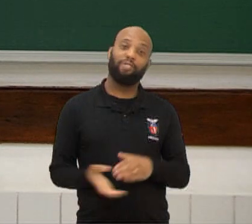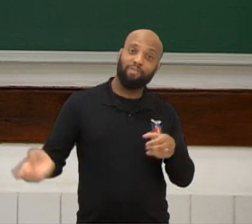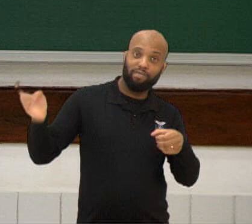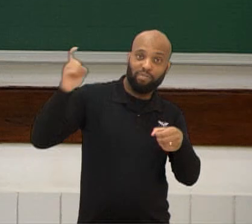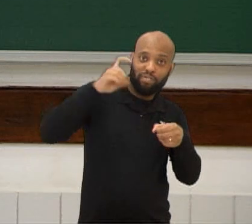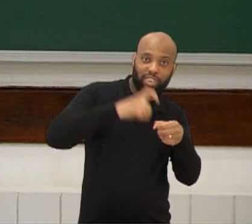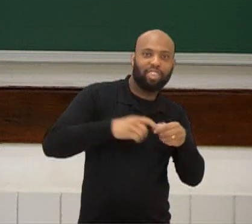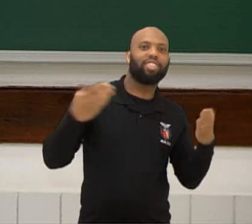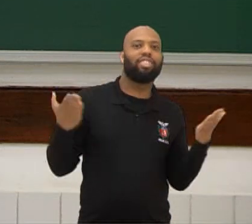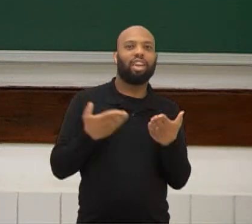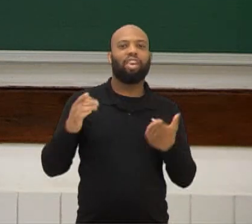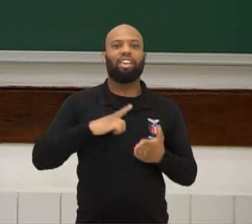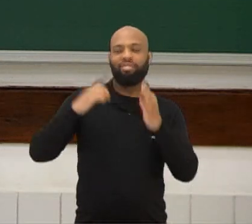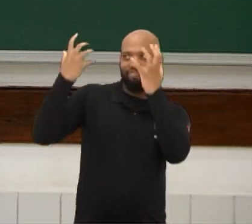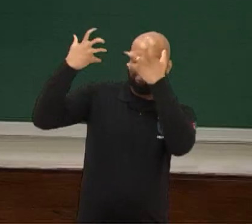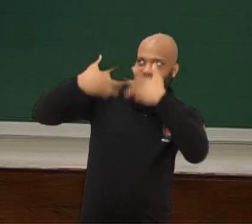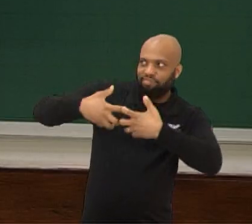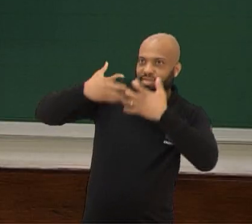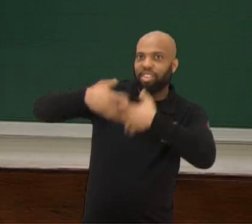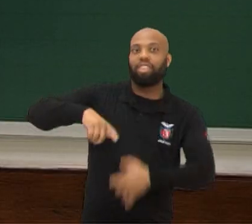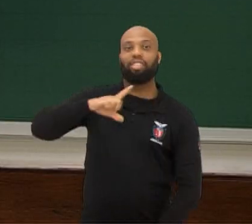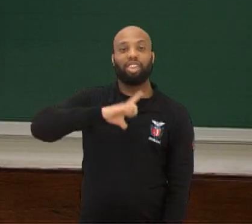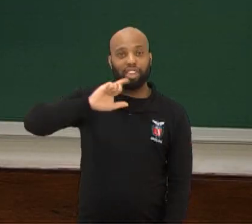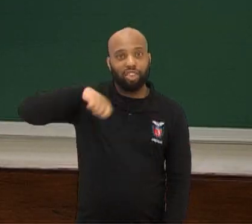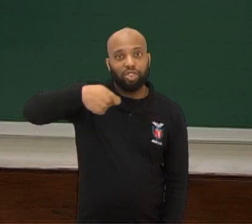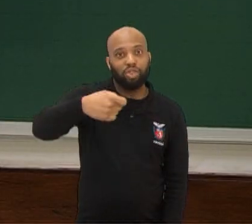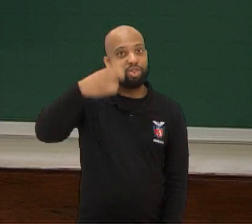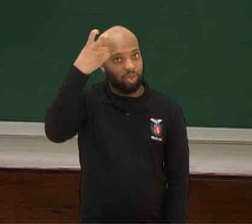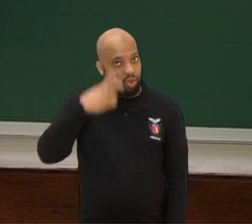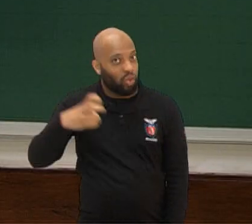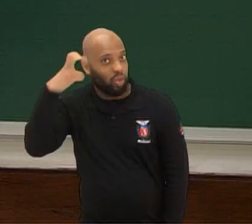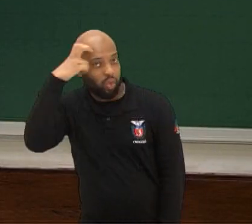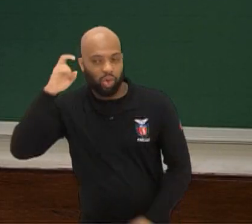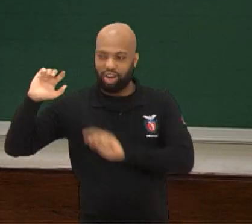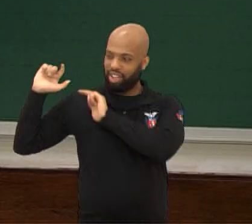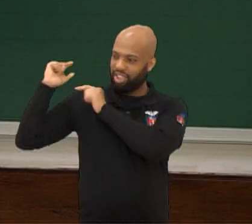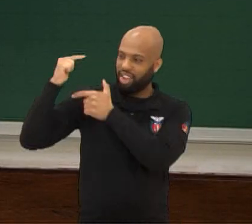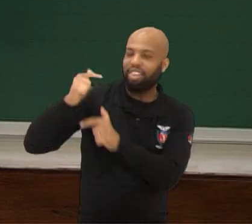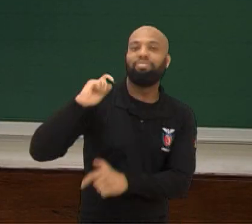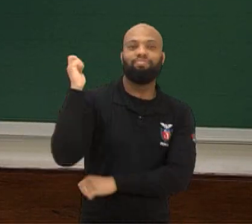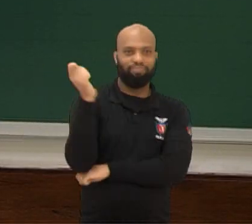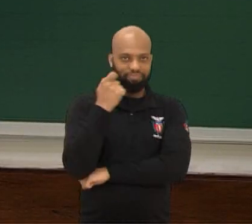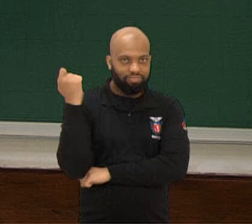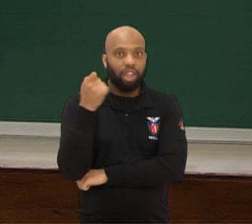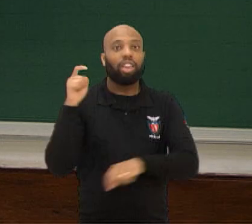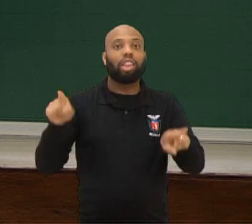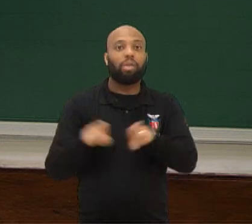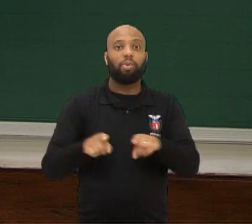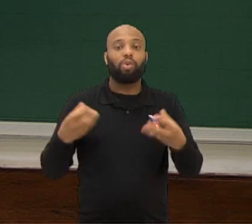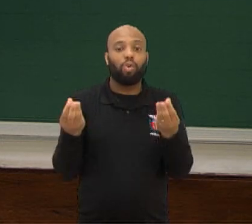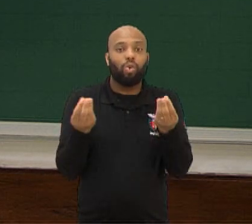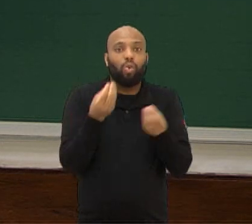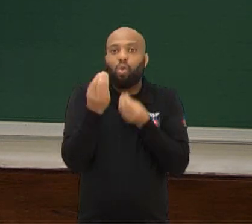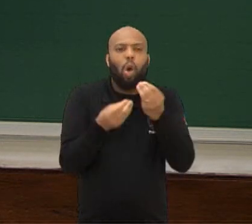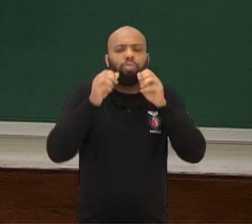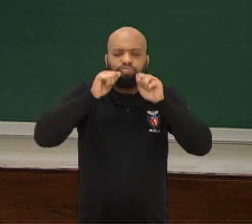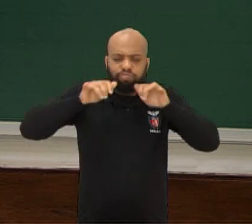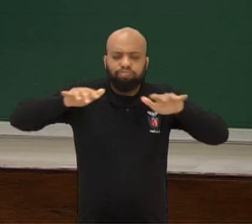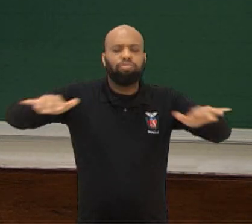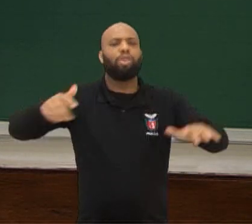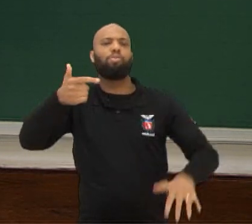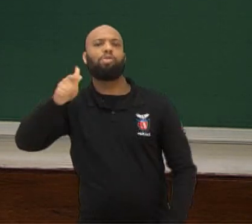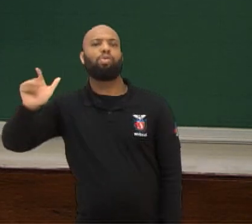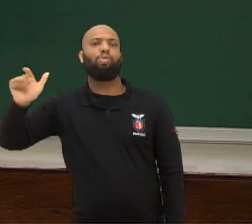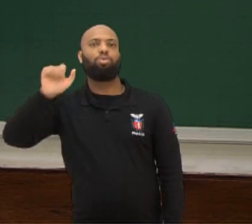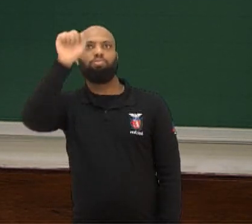Voltamos ali então com a reflexãozinha que ficou sobre a cultura e as tradições do gaúcho, como elas se expandiram para além do Rio Grande do Sul,